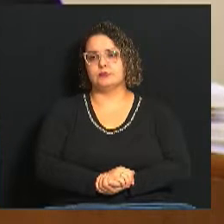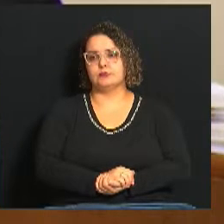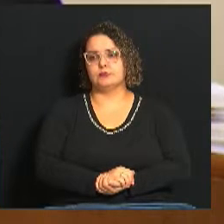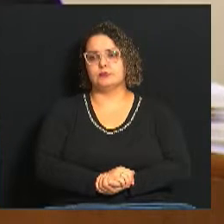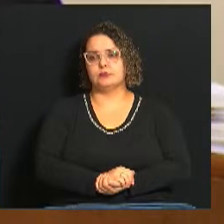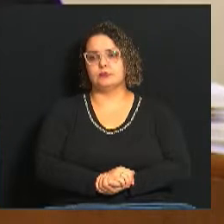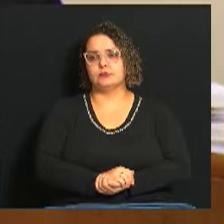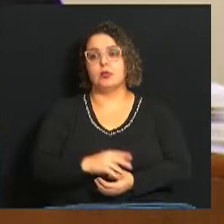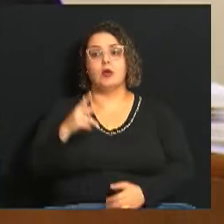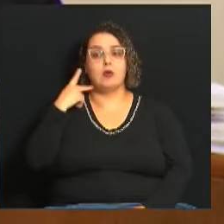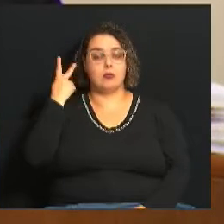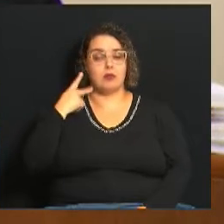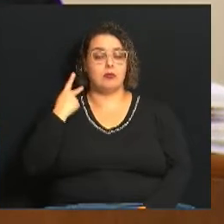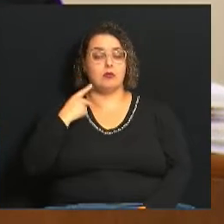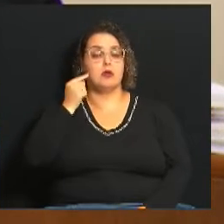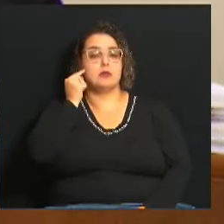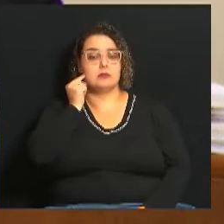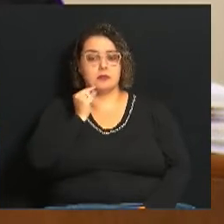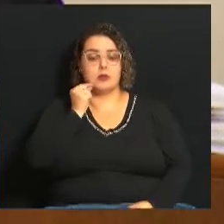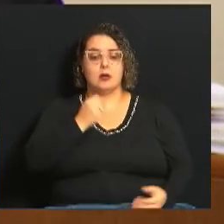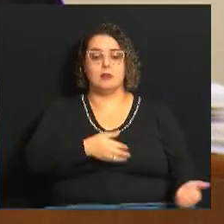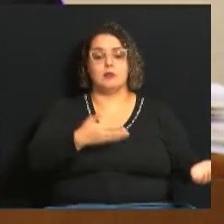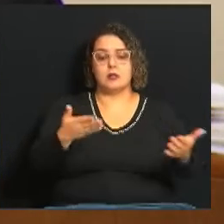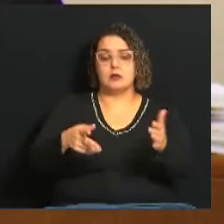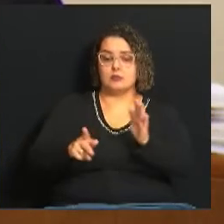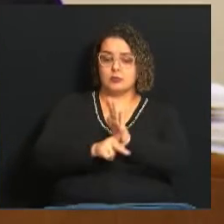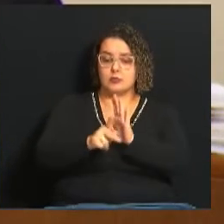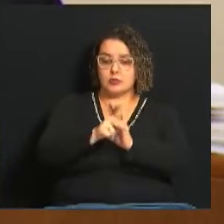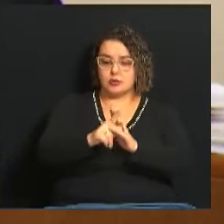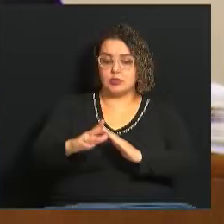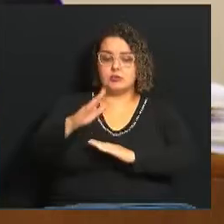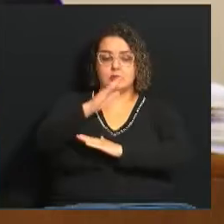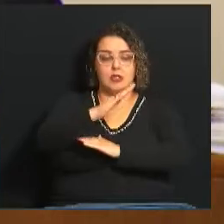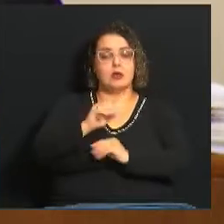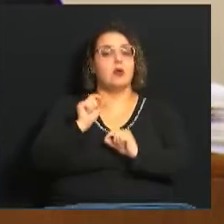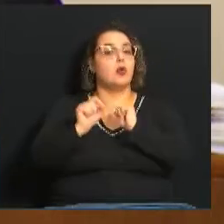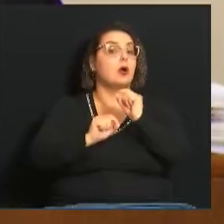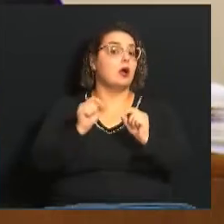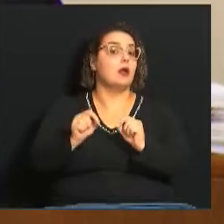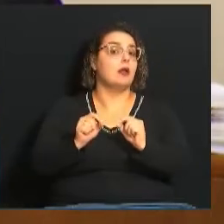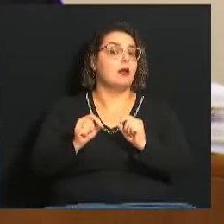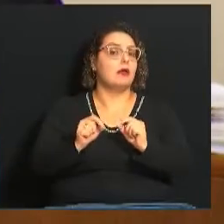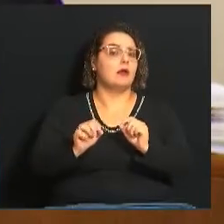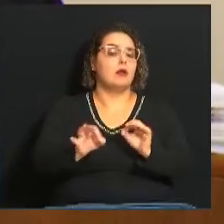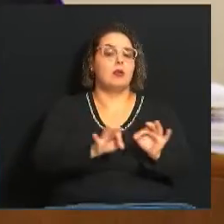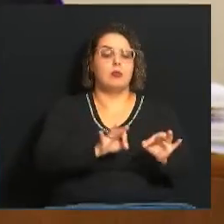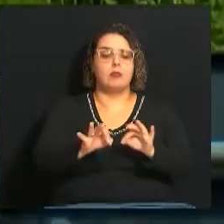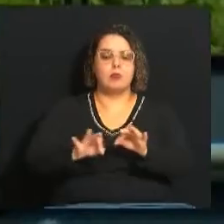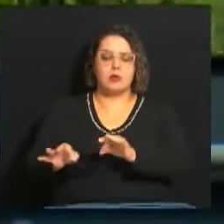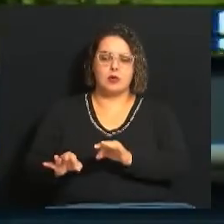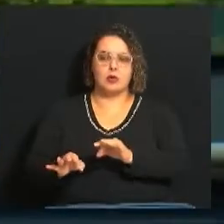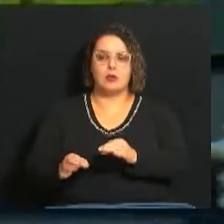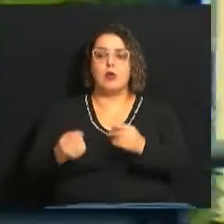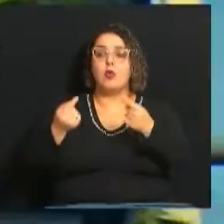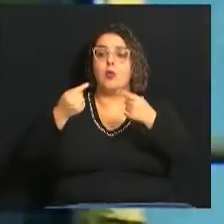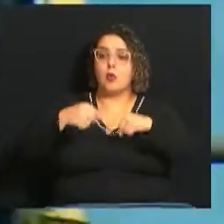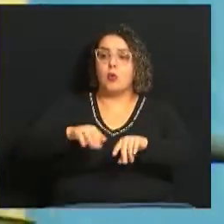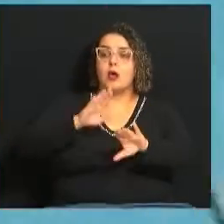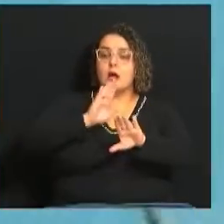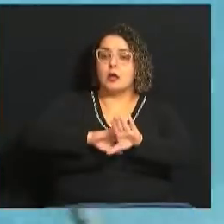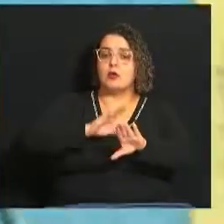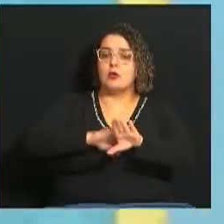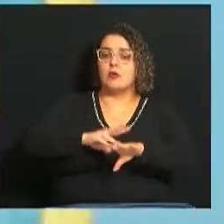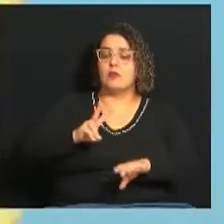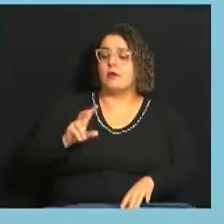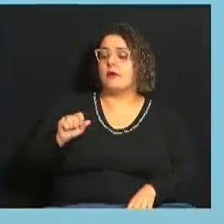O vereador Marcelo Silva apresentou um projeto na Câmara que visa instituir o programa de combate a atos de vandalismo